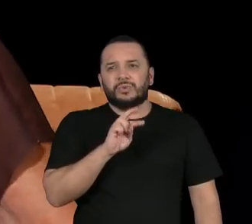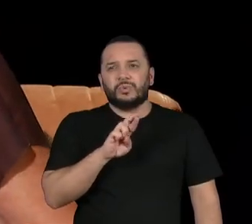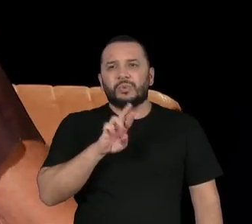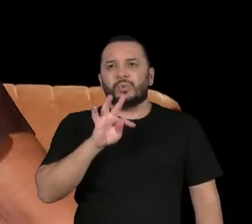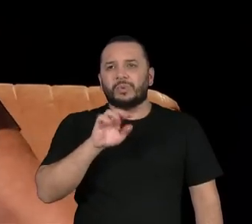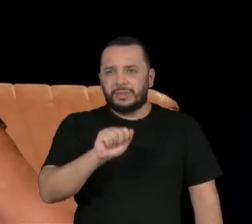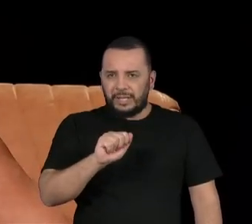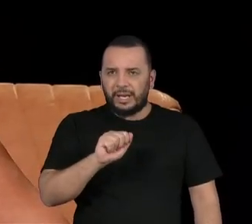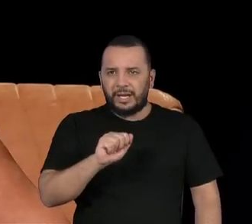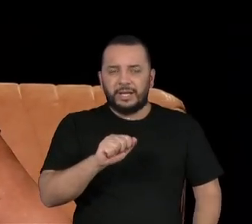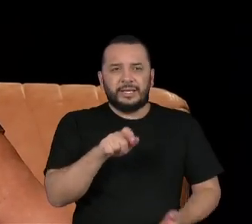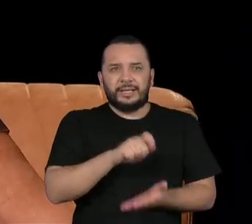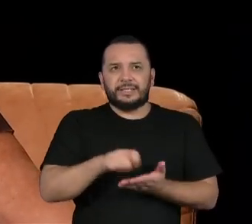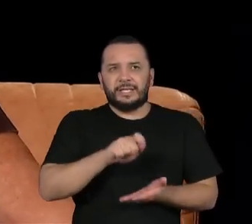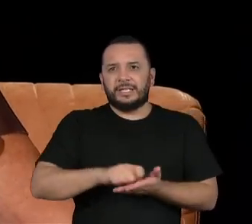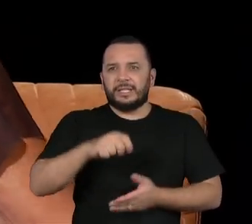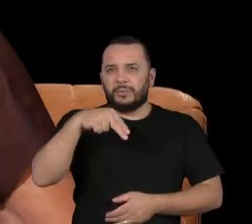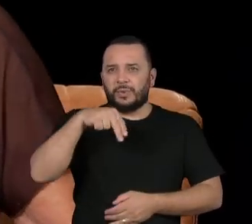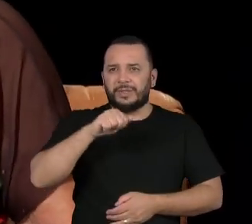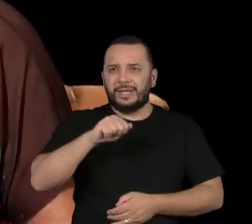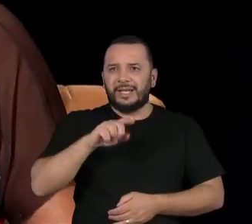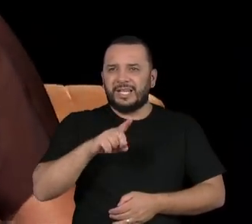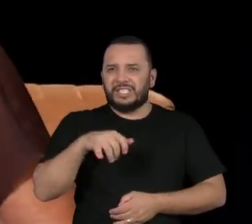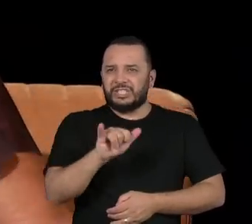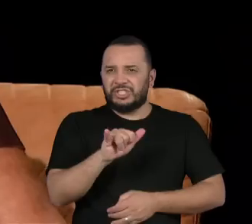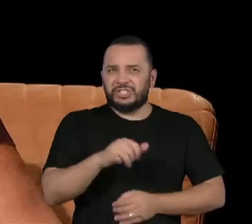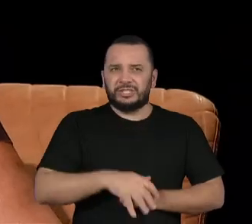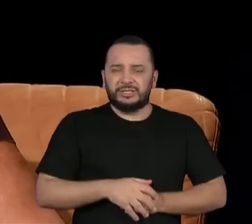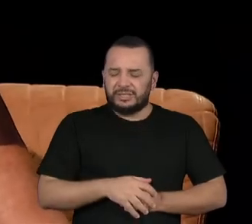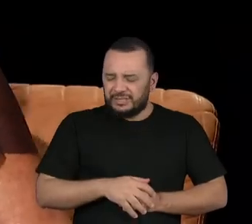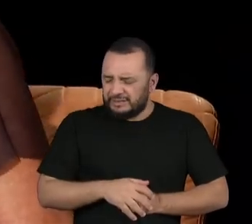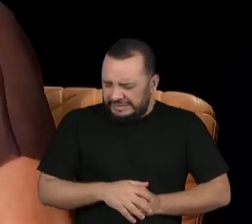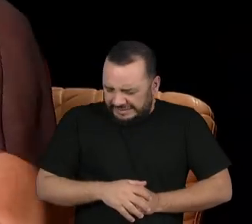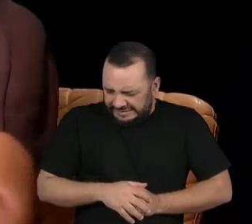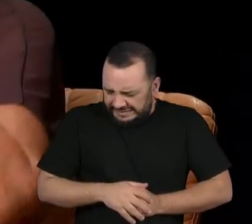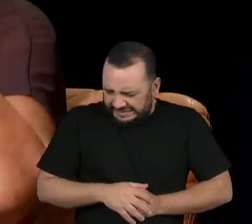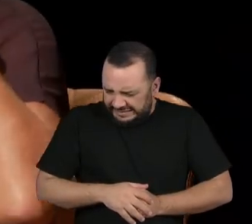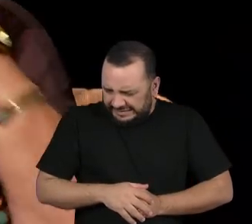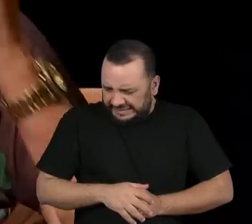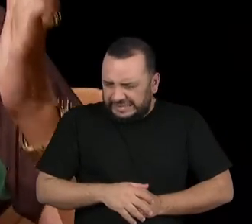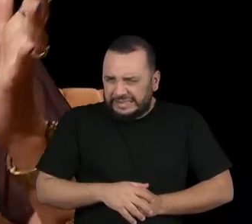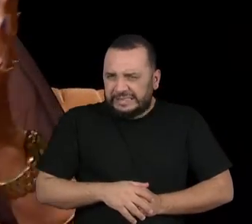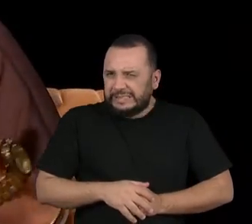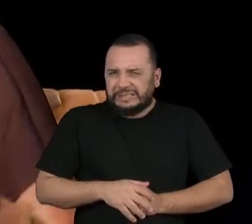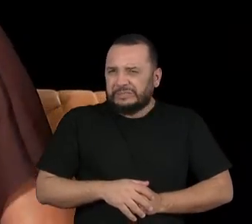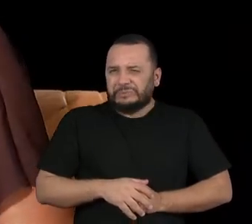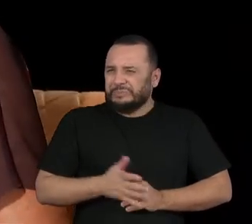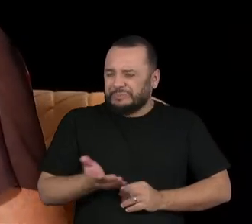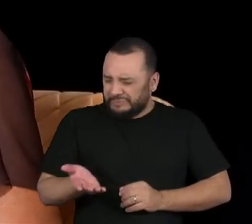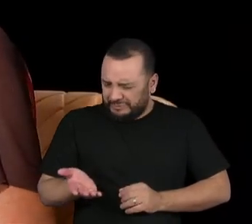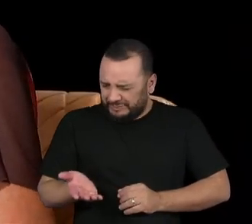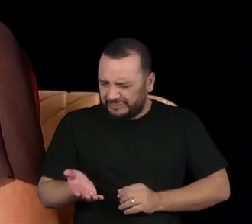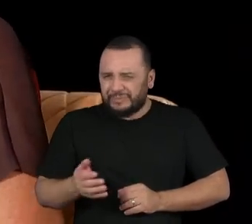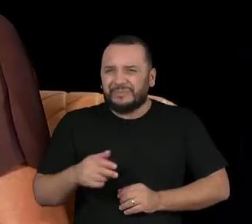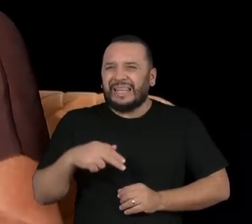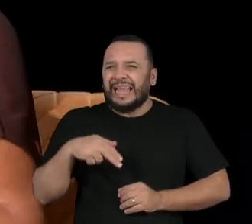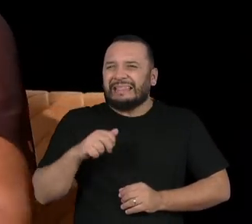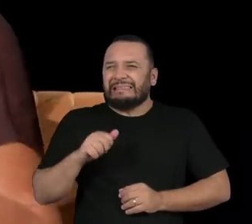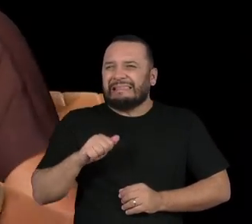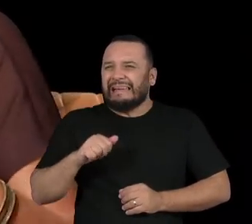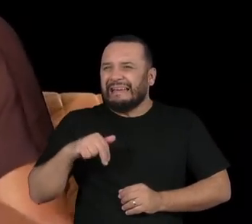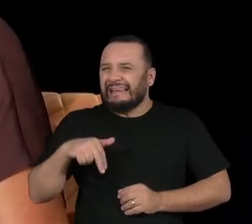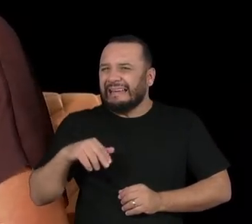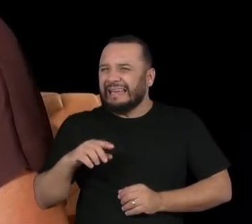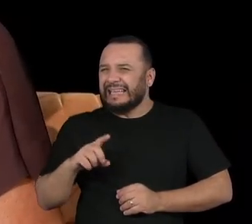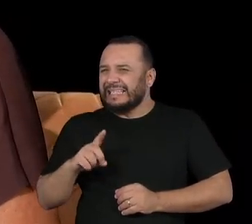Eu falei, como é que é? Nandi? Eu não acreditava no que eu estava lendo. Aí chamei um cara lá, desses que